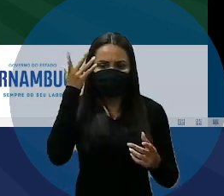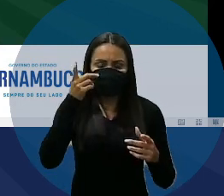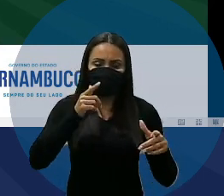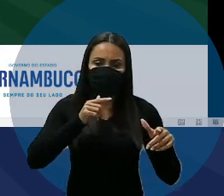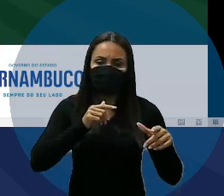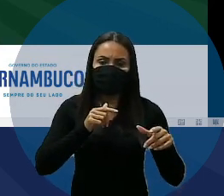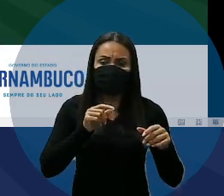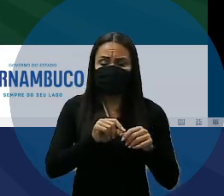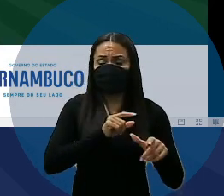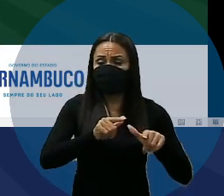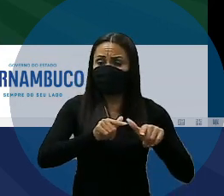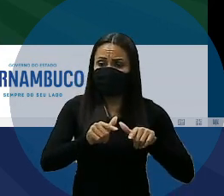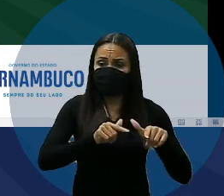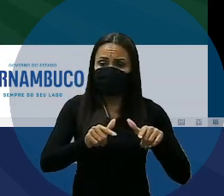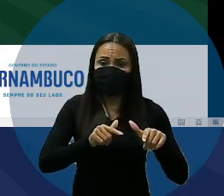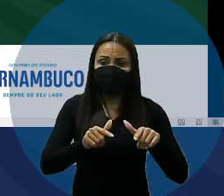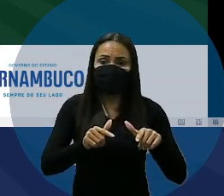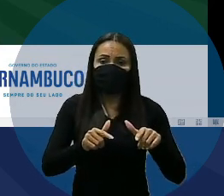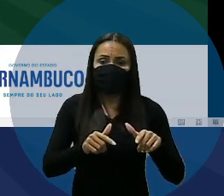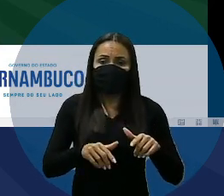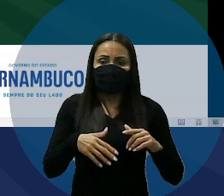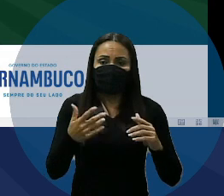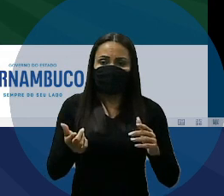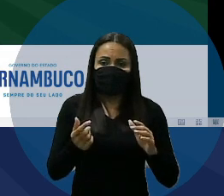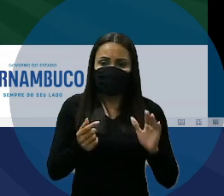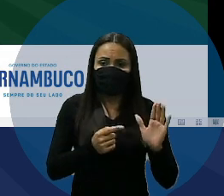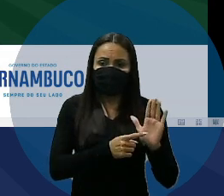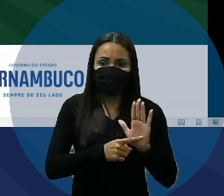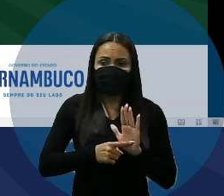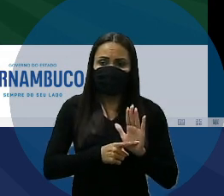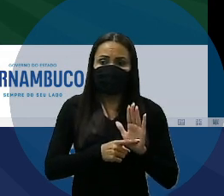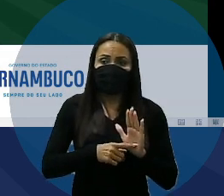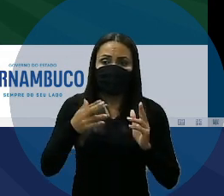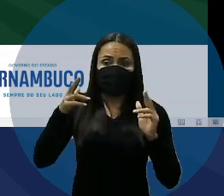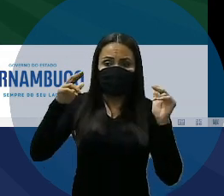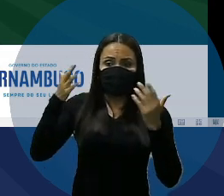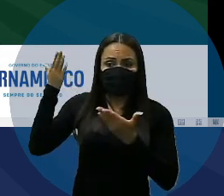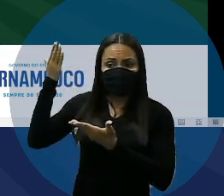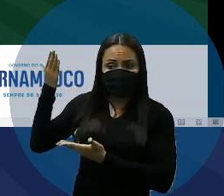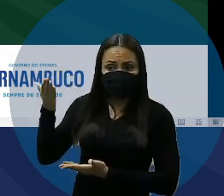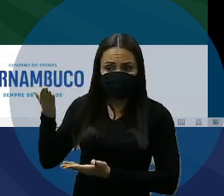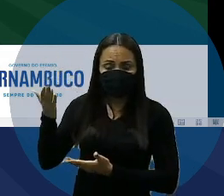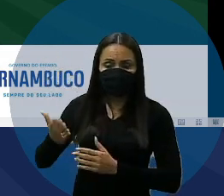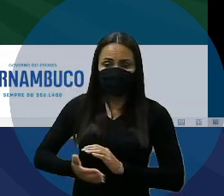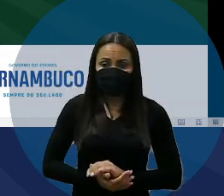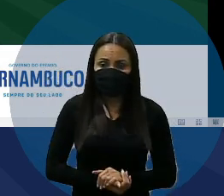trabalho que trabalha as funções trigonométricas, que é a construção do ciclo trigonométrico.